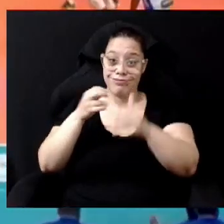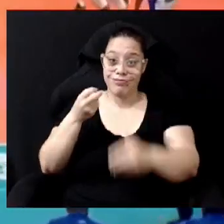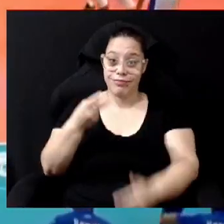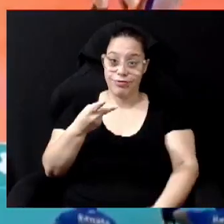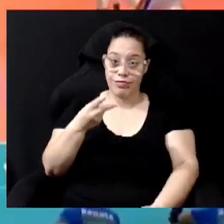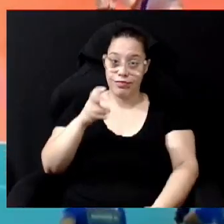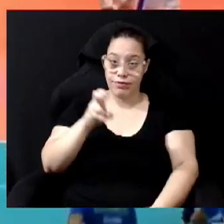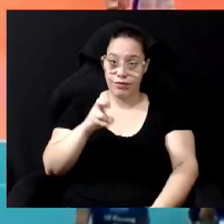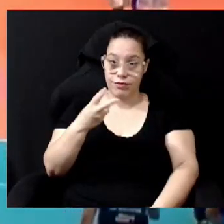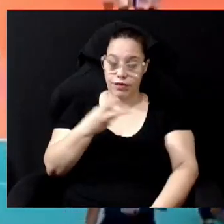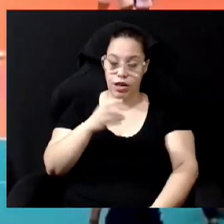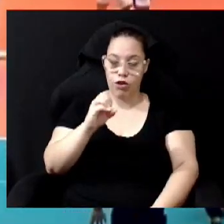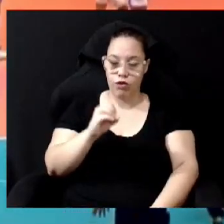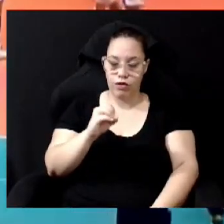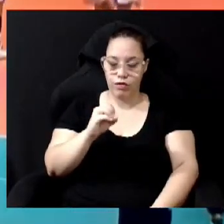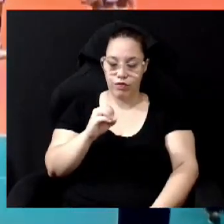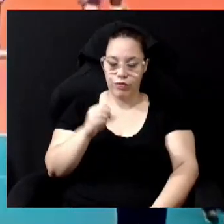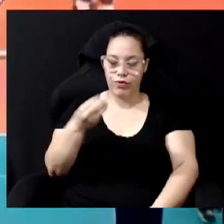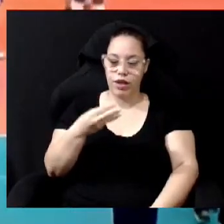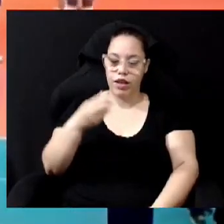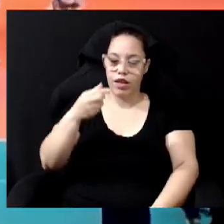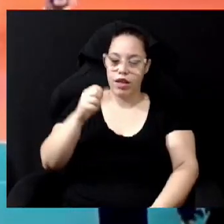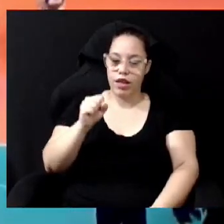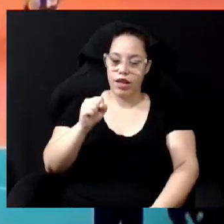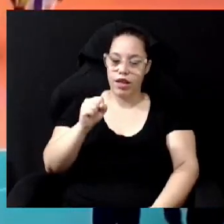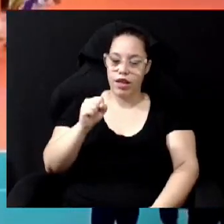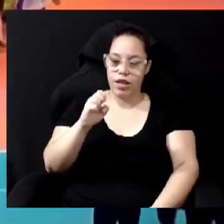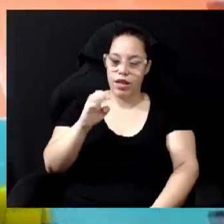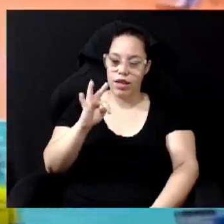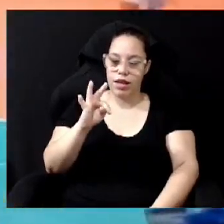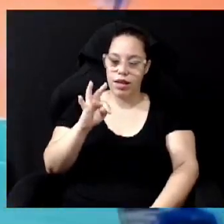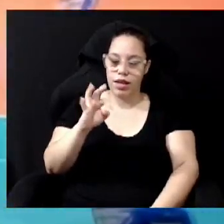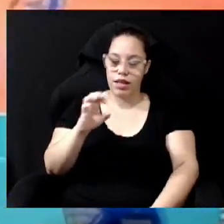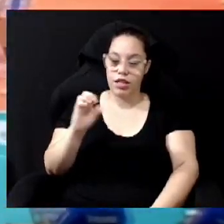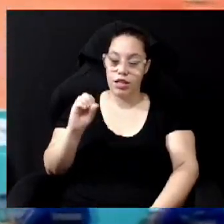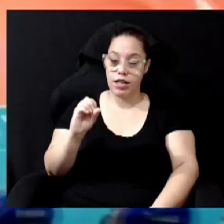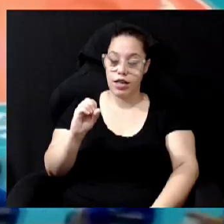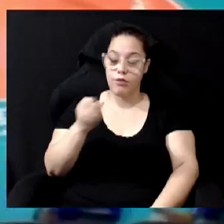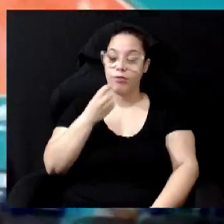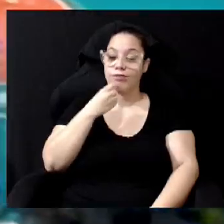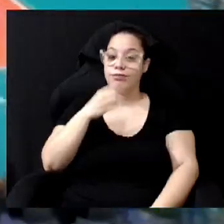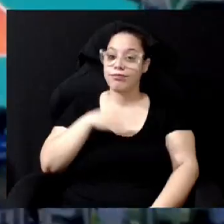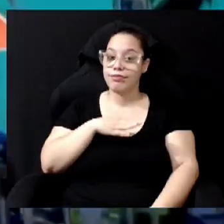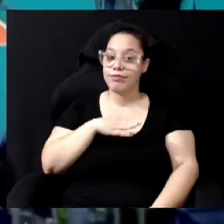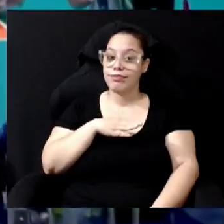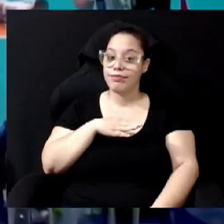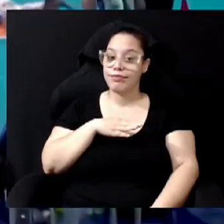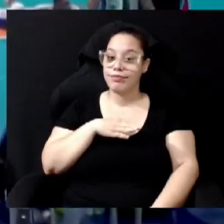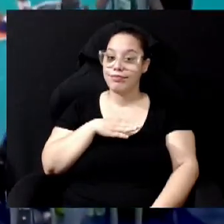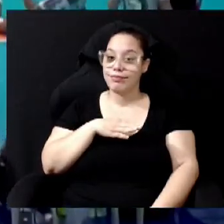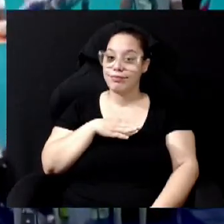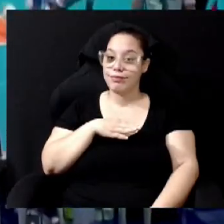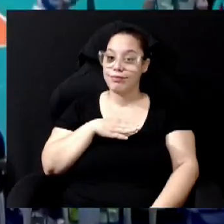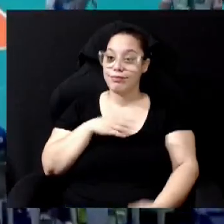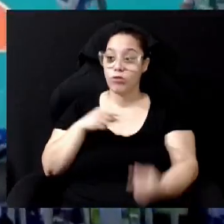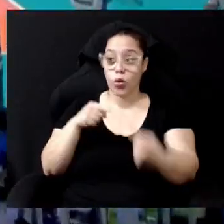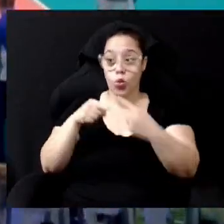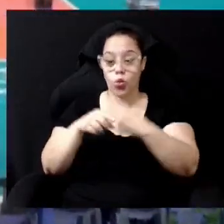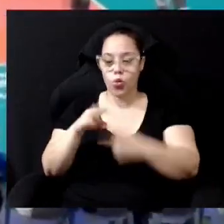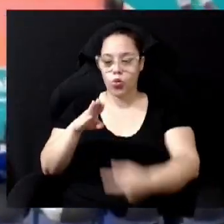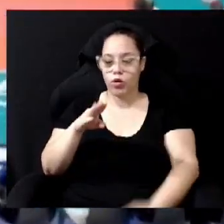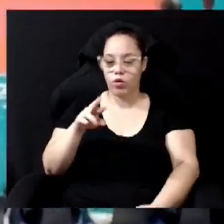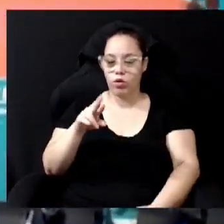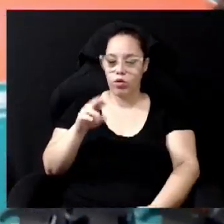25-20 e 3-0 para os campineiros. O maior pontuador da partida foi o oposto, Bruno Lima, com